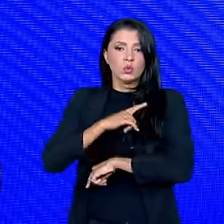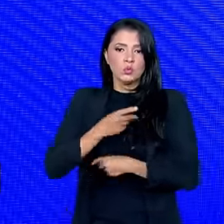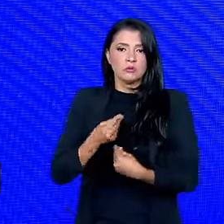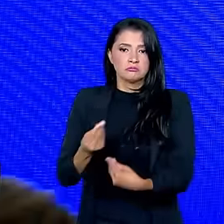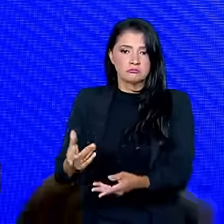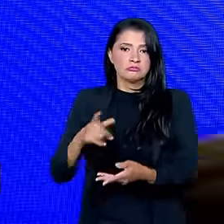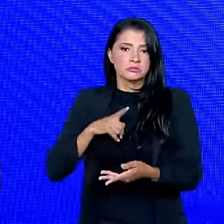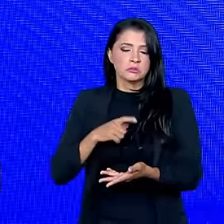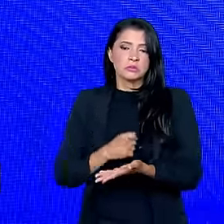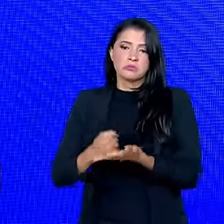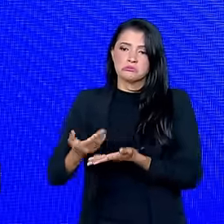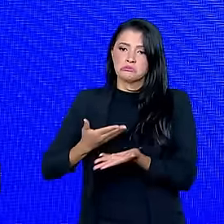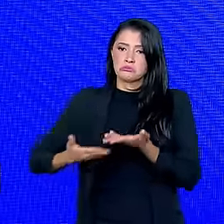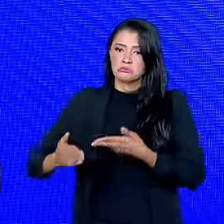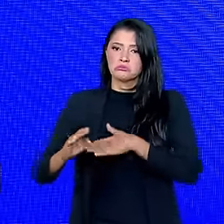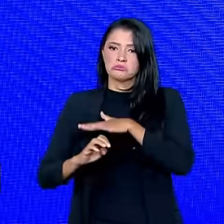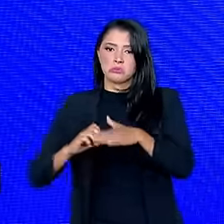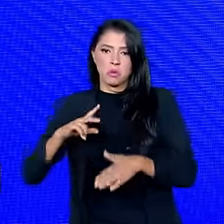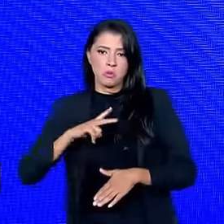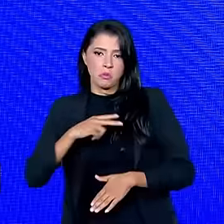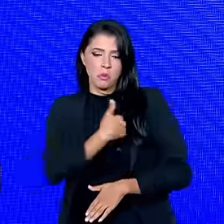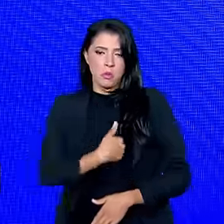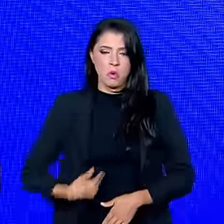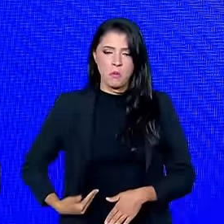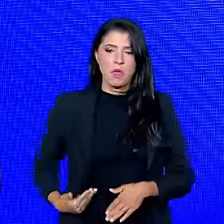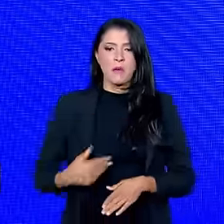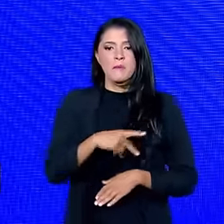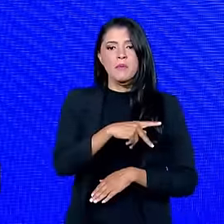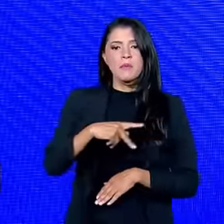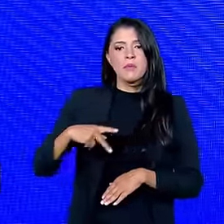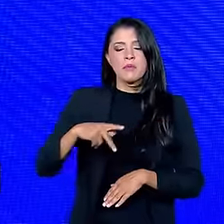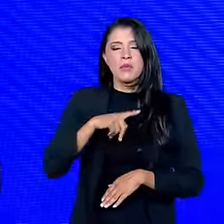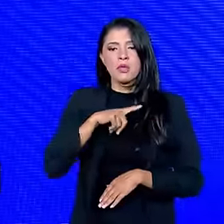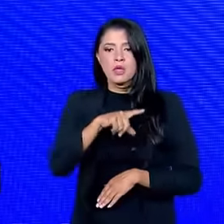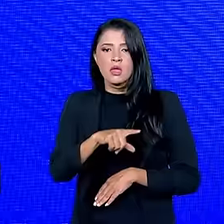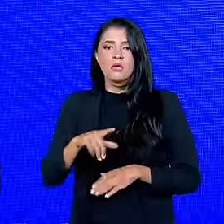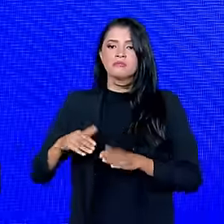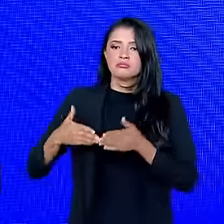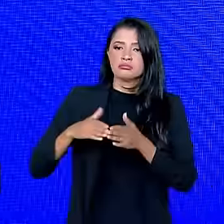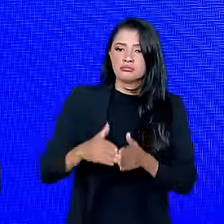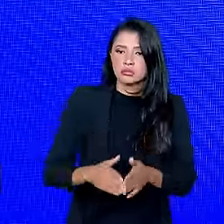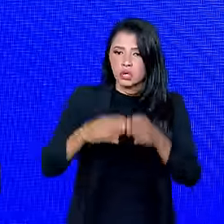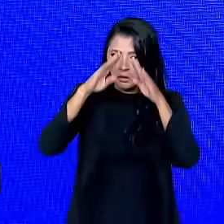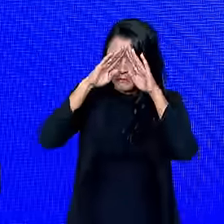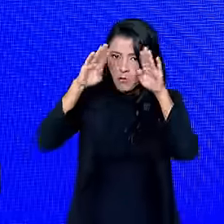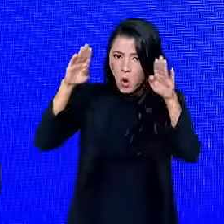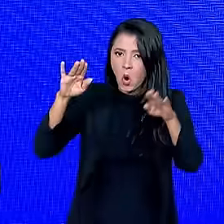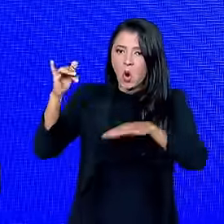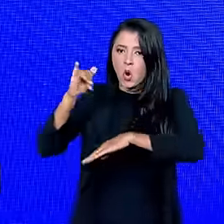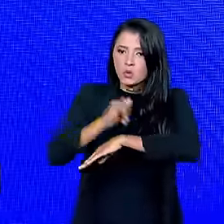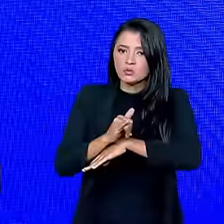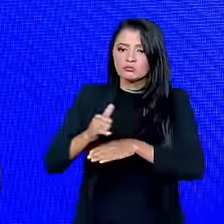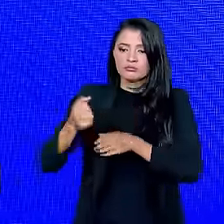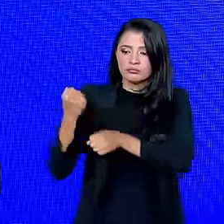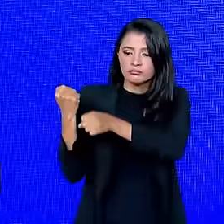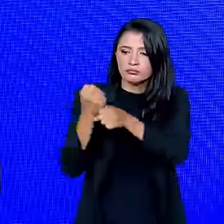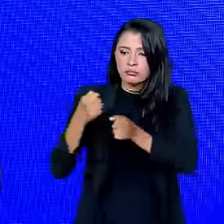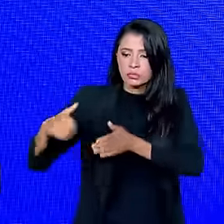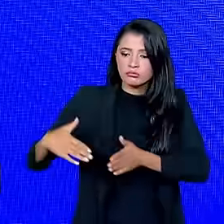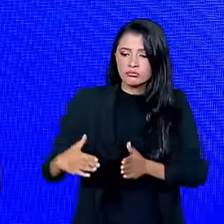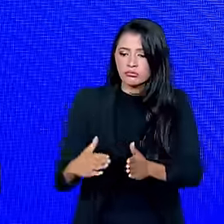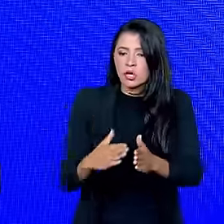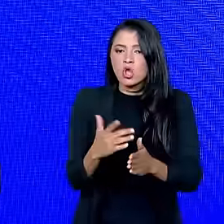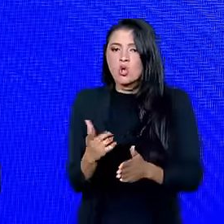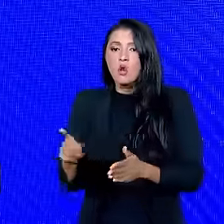PPP para ferrovias, portos, aeroportos e estradas. E uma área que